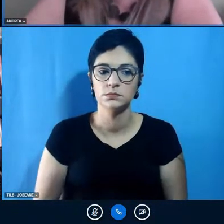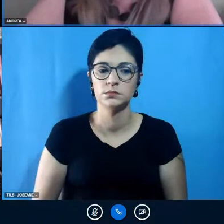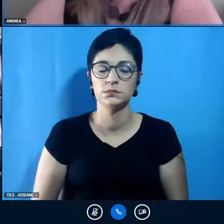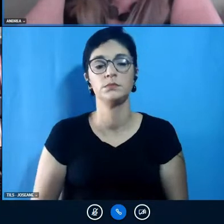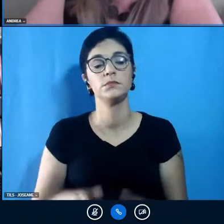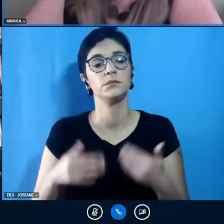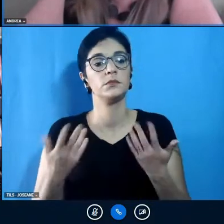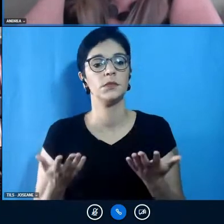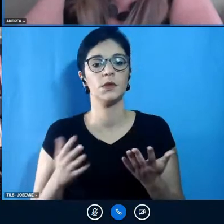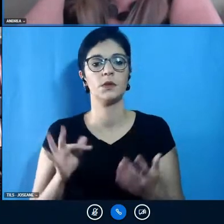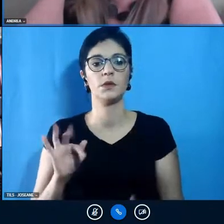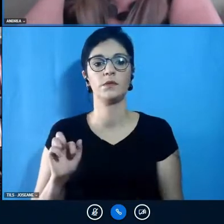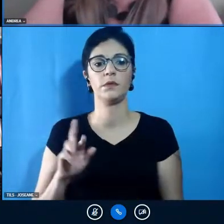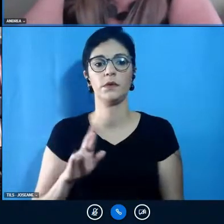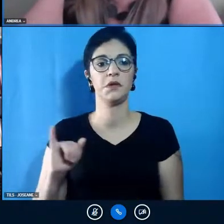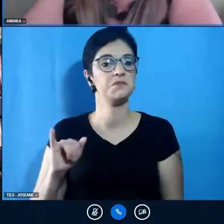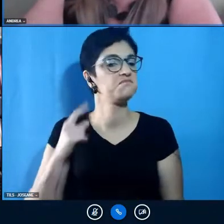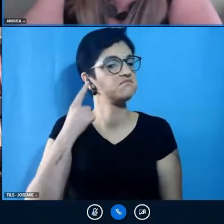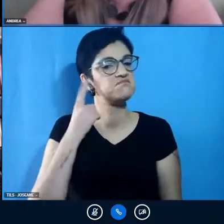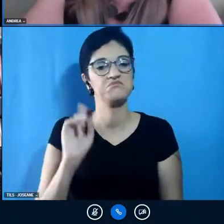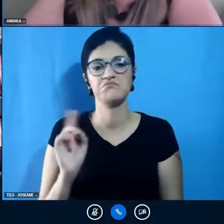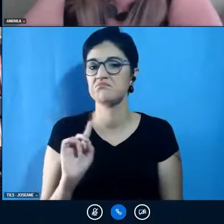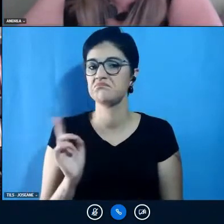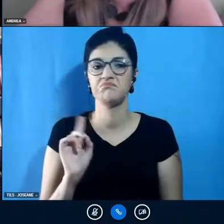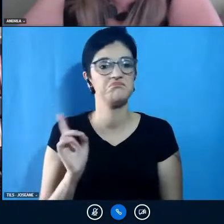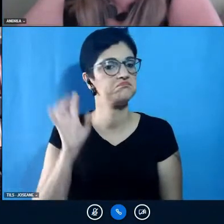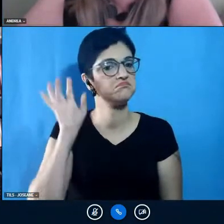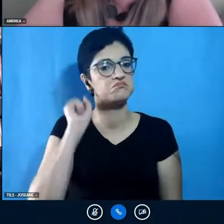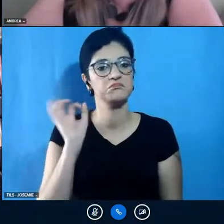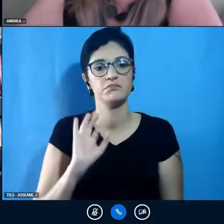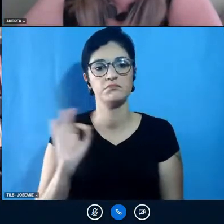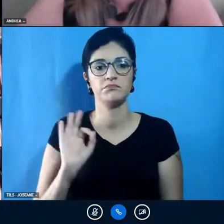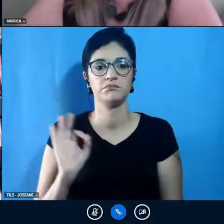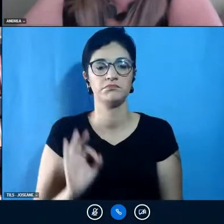Gente, não, Ferri, não estamos te escutando.